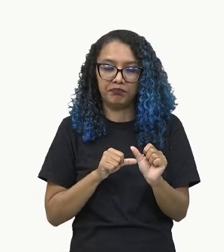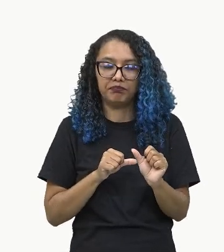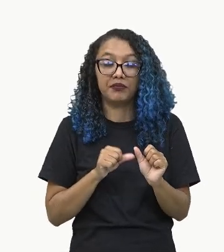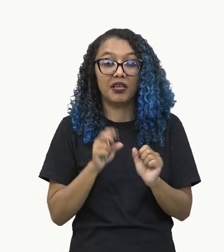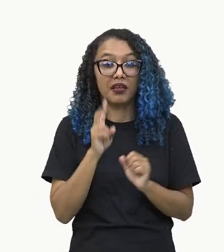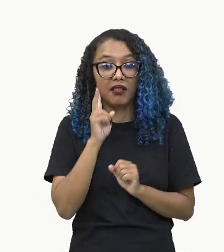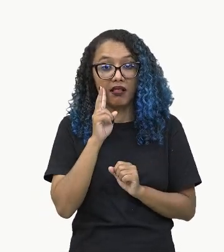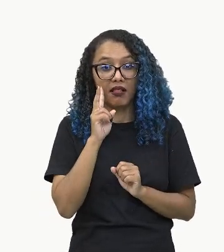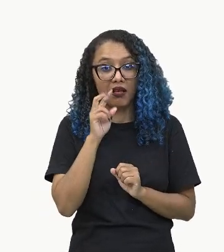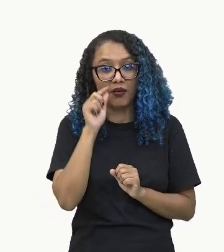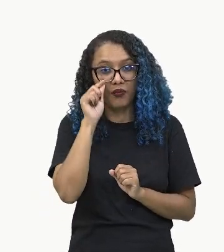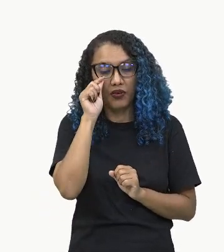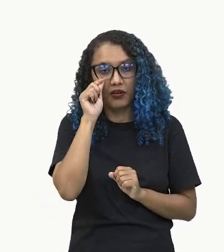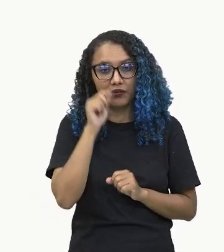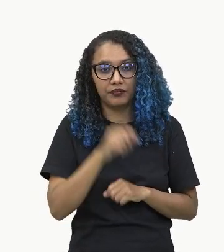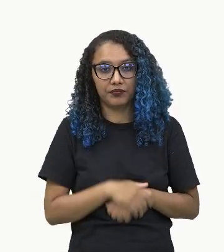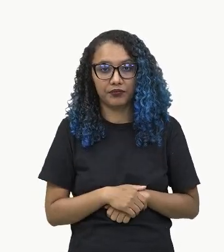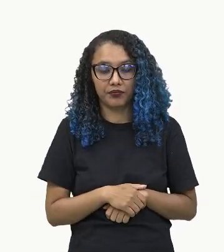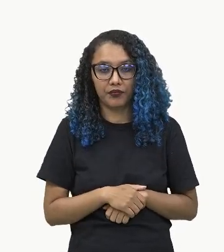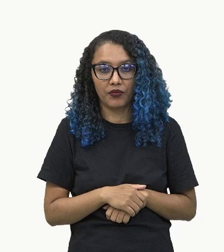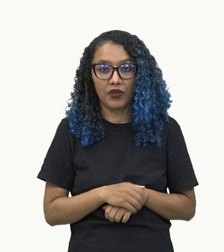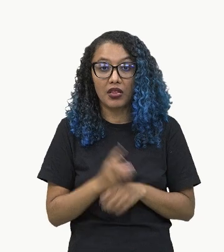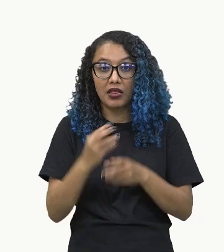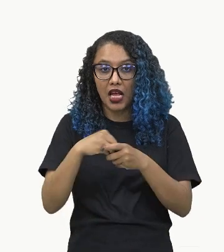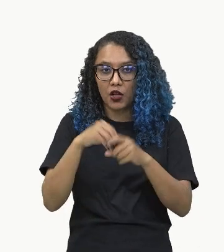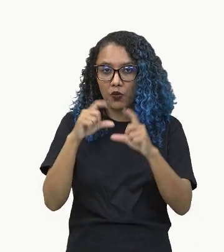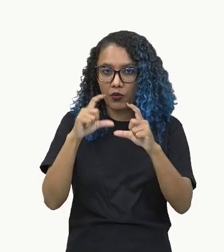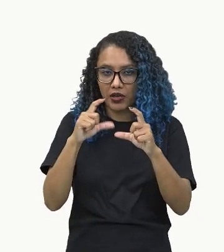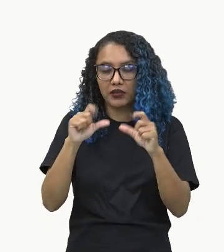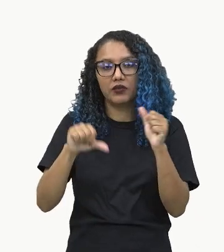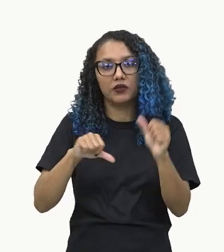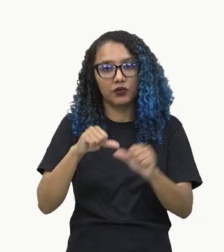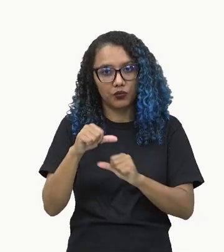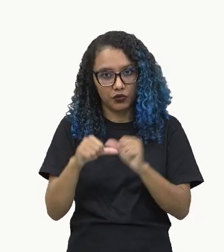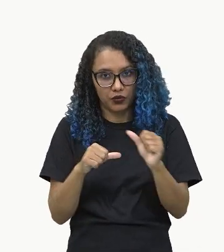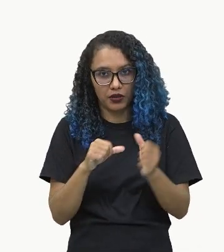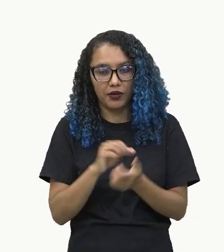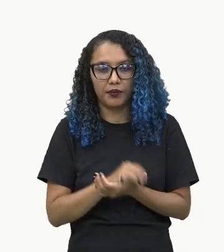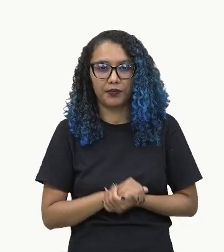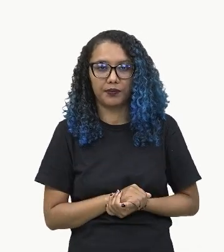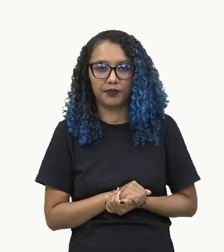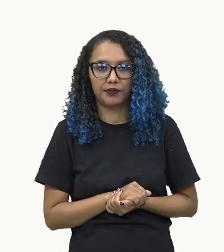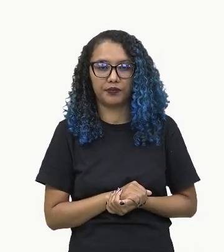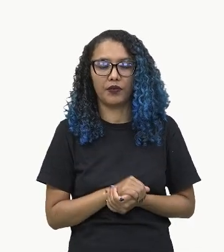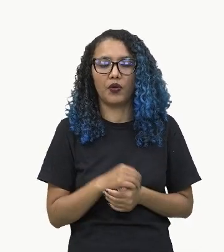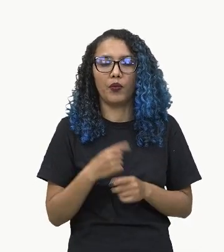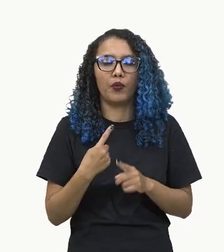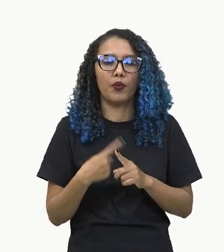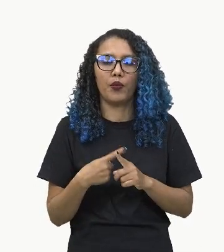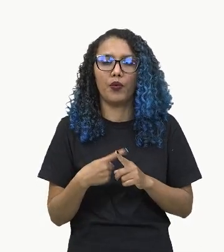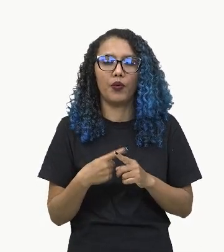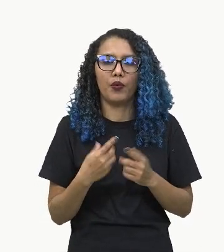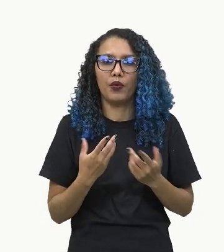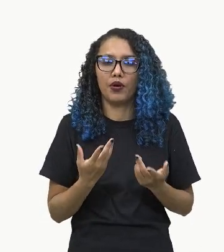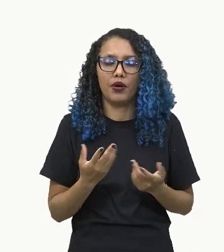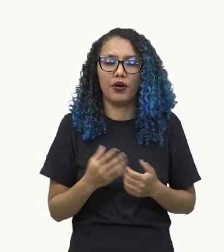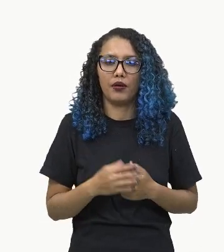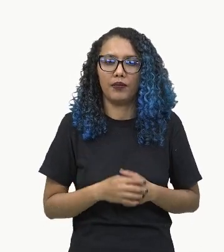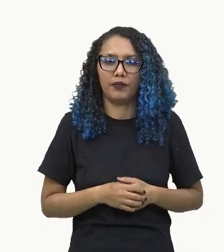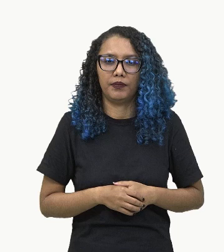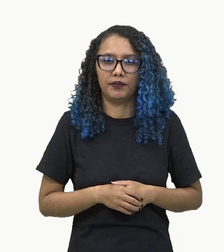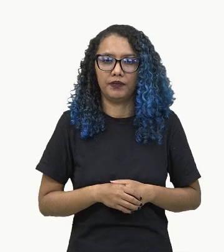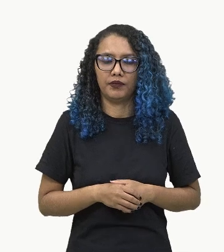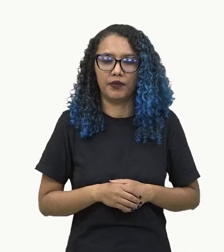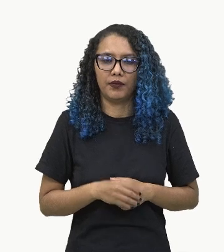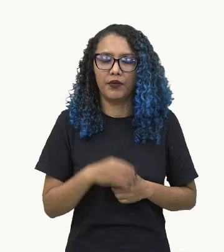Lembrando, os sinais dos meus termos de dentro do parêntese. Tá bom? Por que, professor, que eu tenho que enfatizar os termos? Porque,